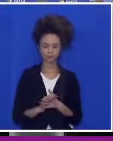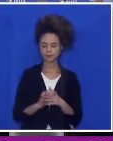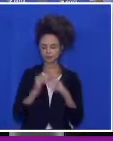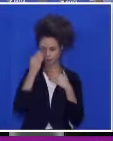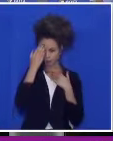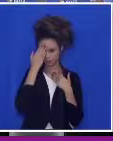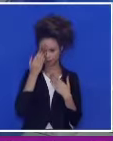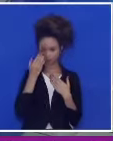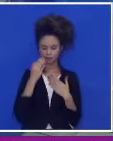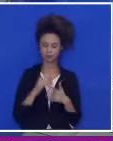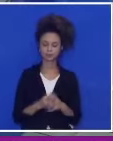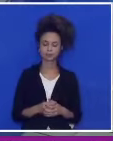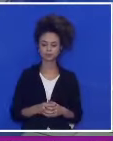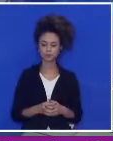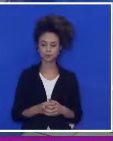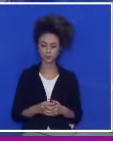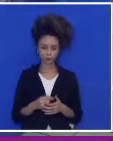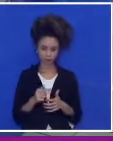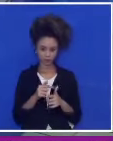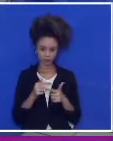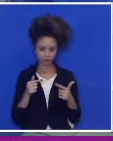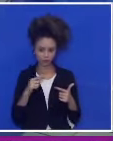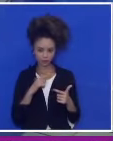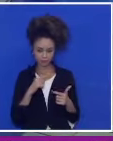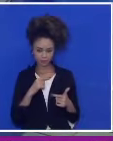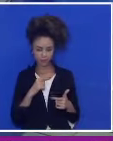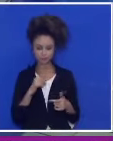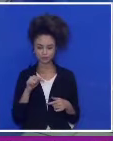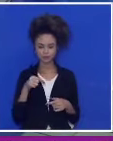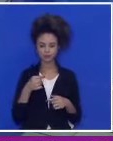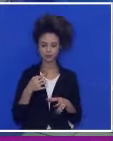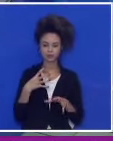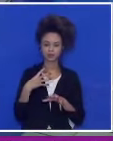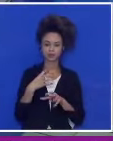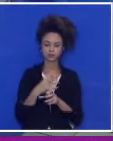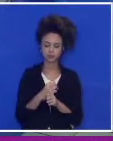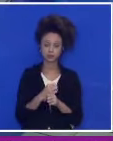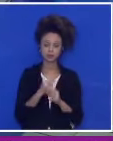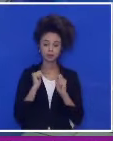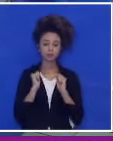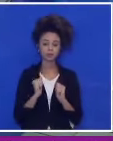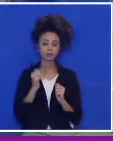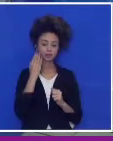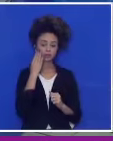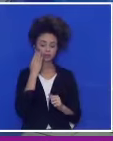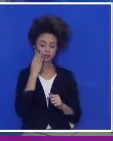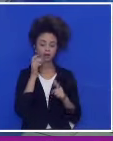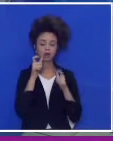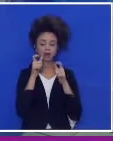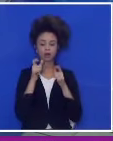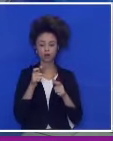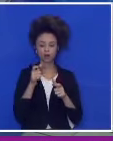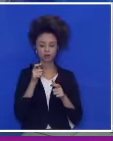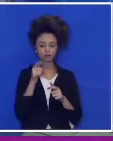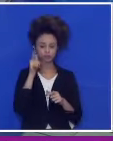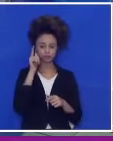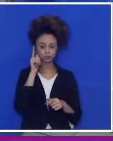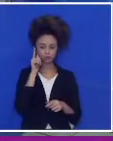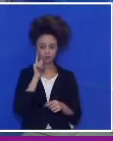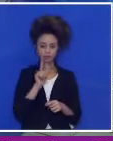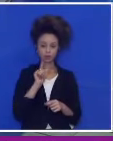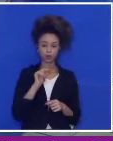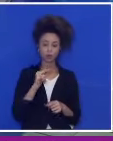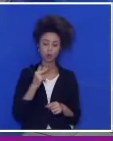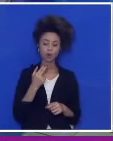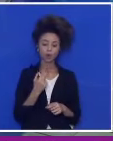confirmo. Obrigado. A sorte estava na sua aposta. Logo após a apuração, você poderá saber de onde são as apostas vencedoras